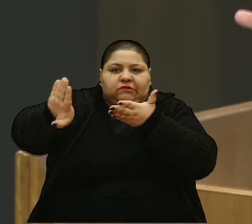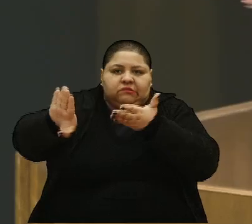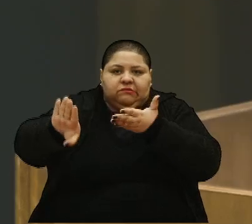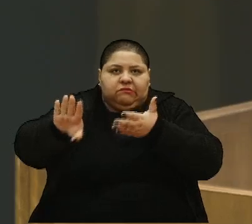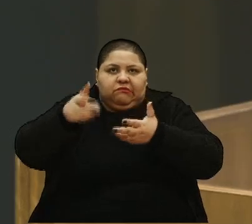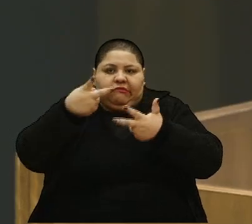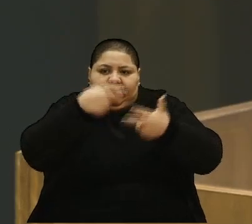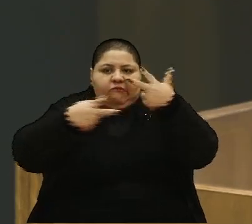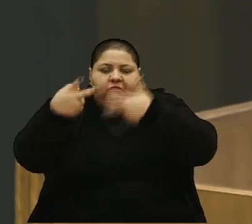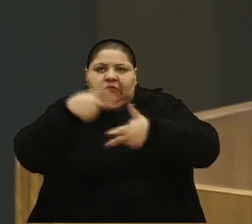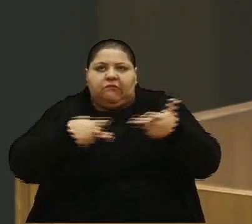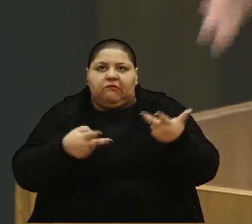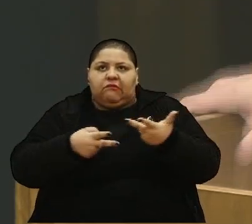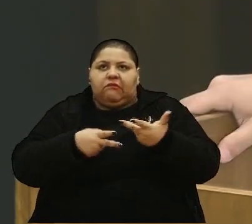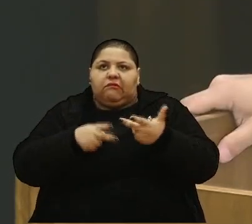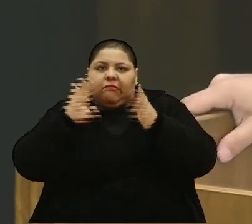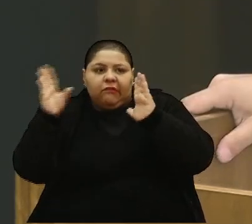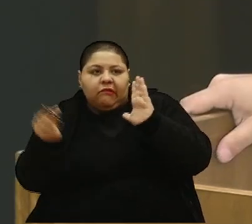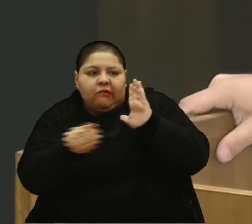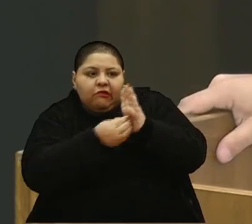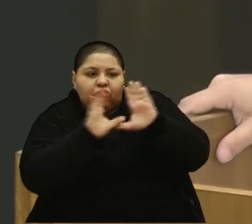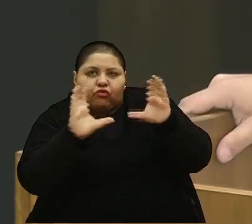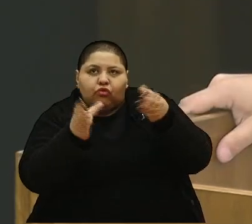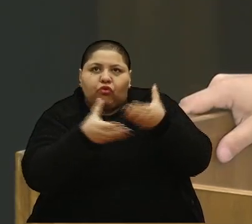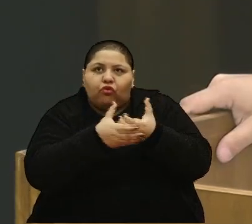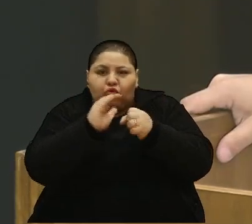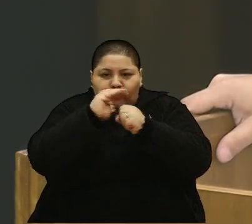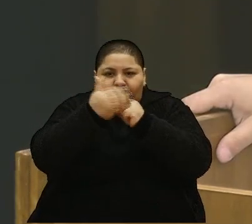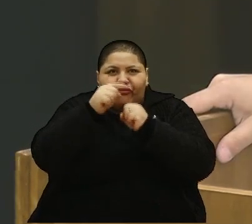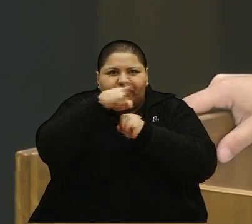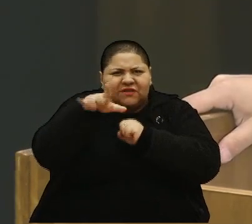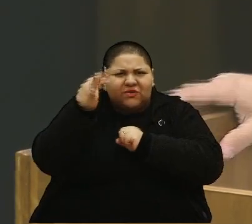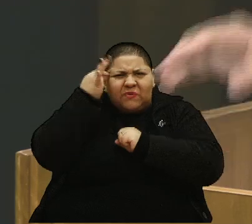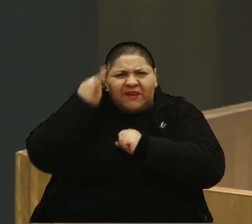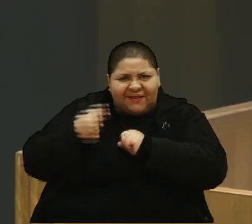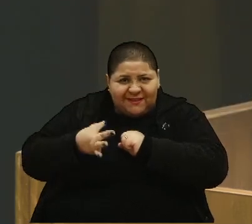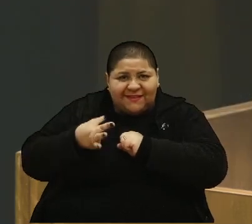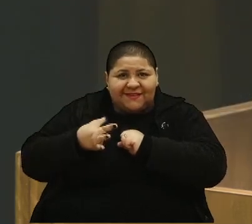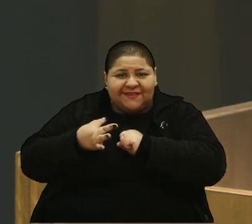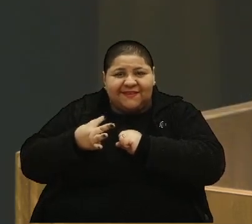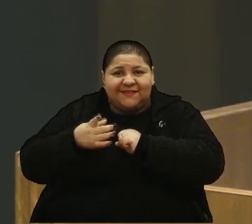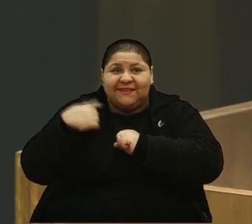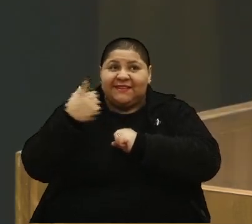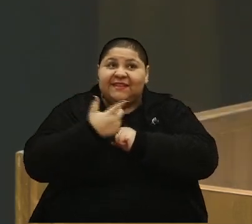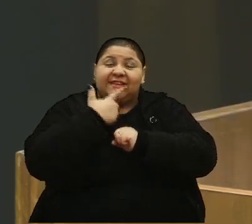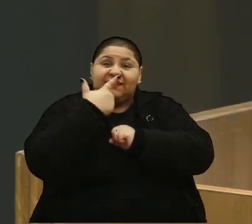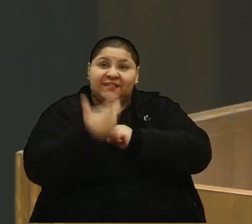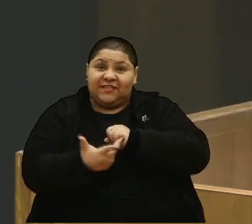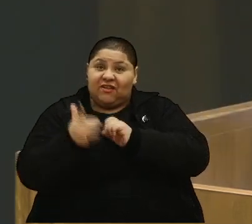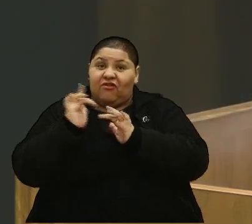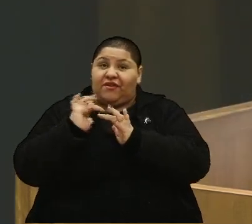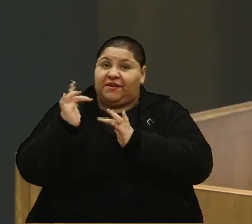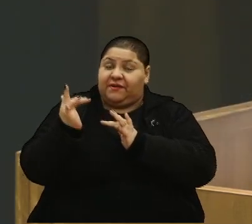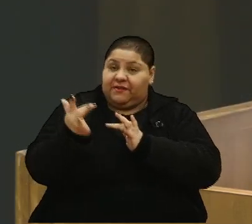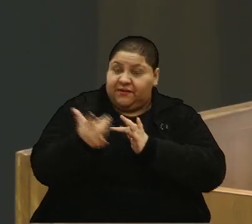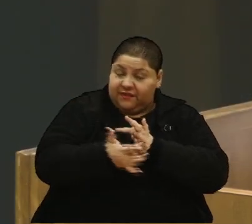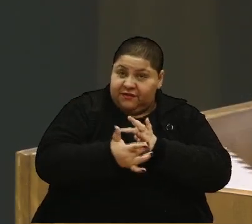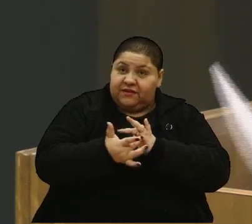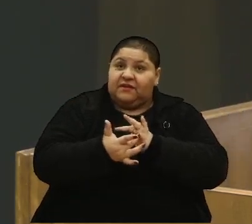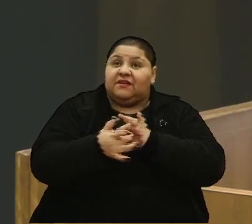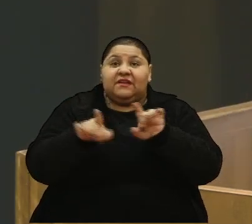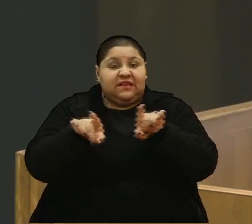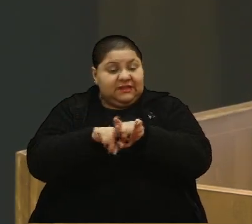faz uma montagem e isso vai parar num grupo de pedófilos. Vocês têm noção disso? Então, quando a gente fala de redes sociais e